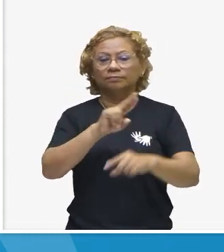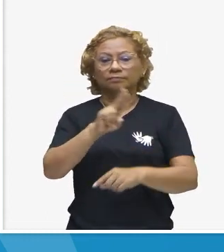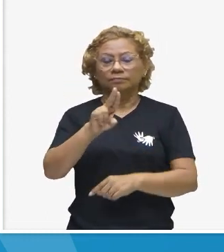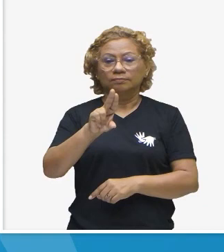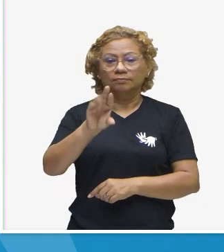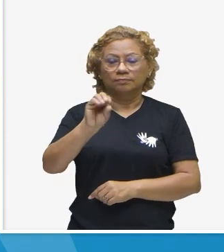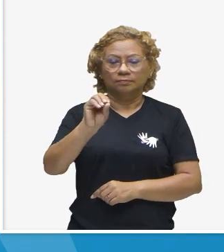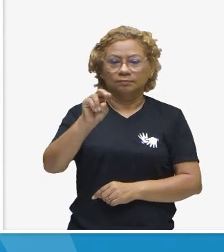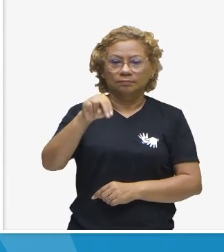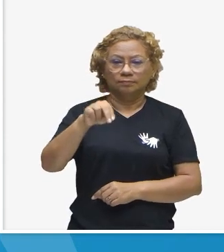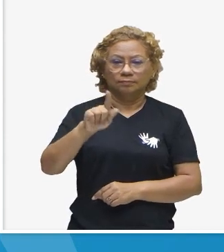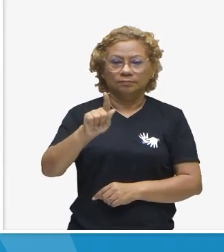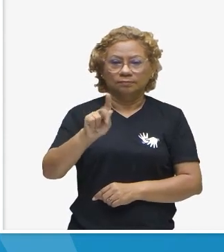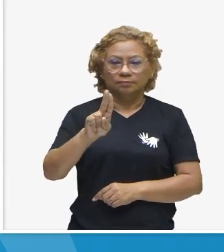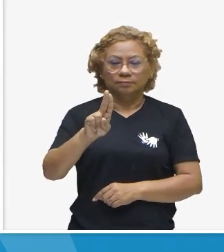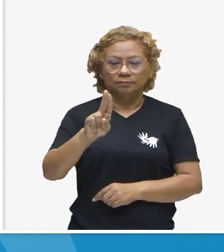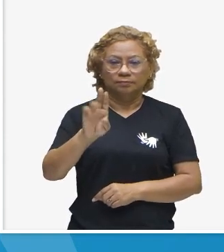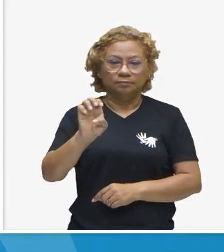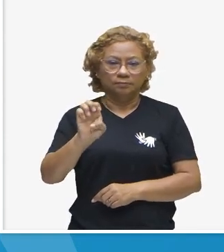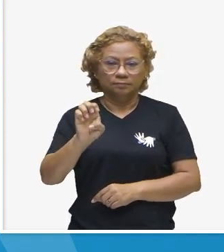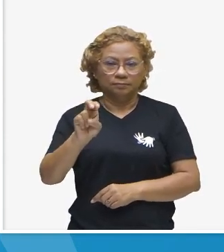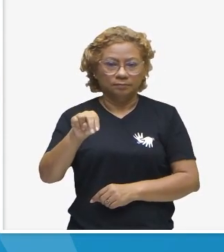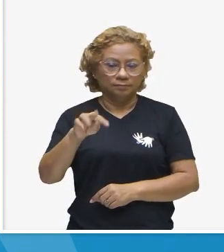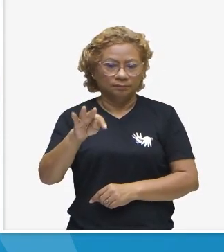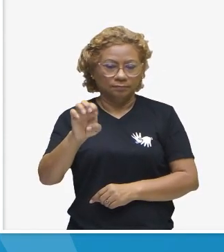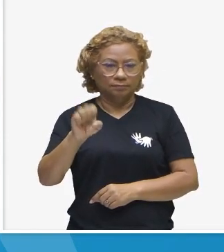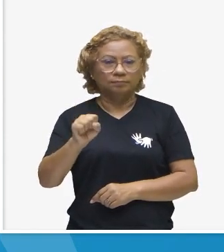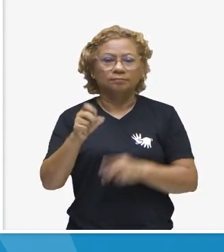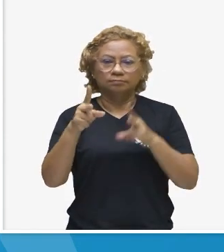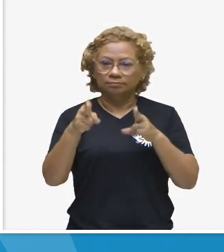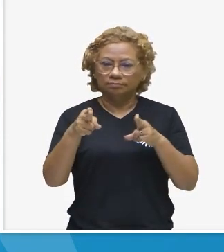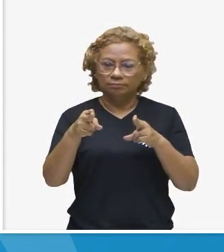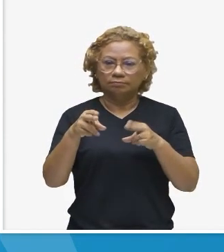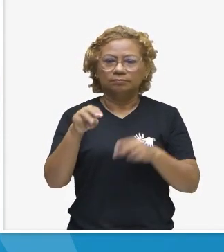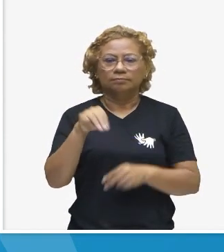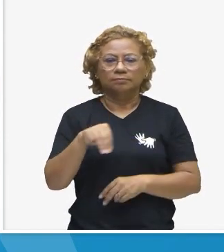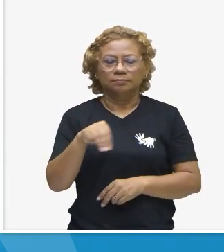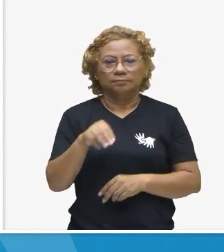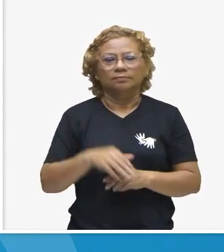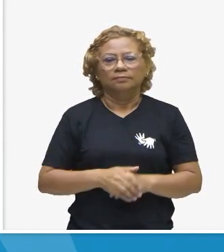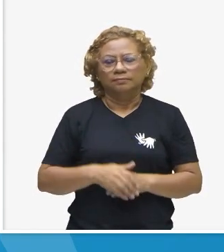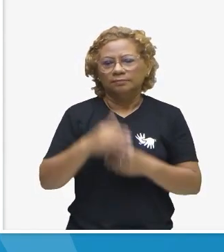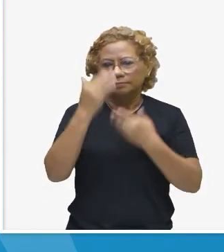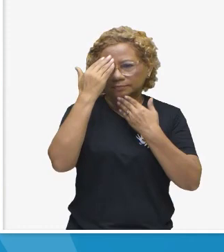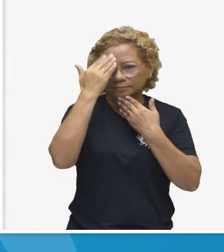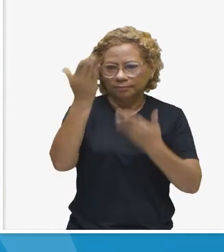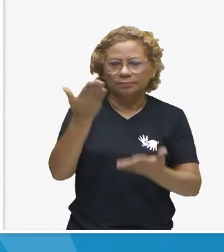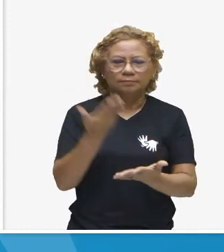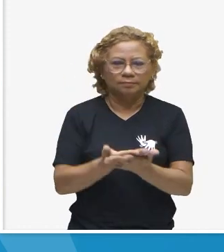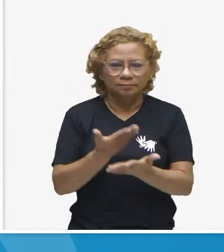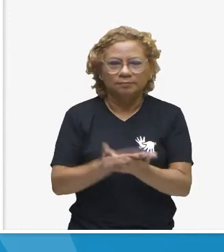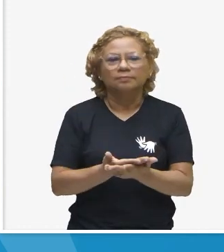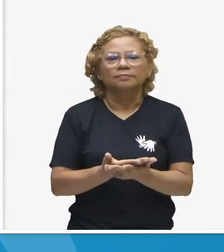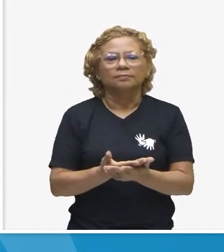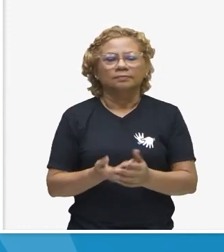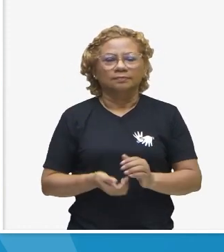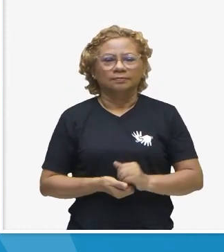seja, têm a mesma medida. Concluímos assim a nossa aula, esperamos a vocês um bom descanso